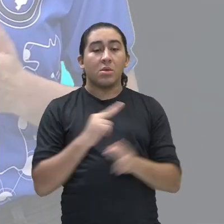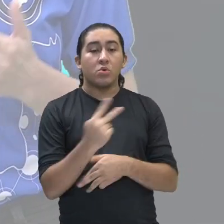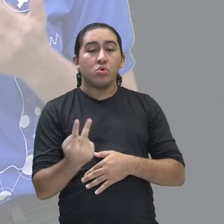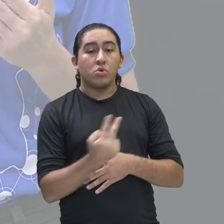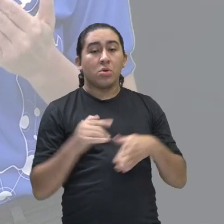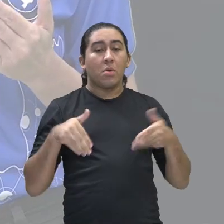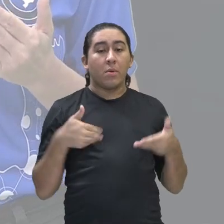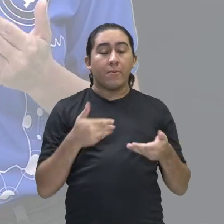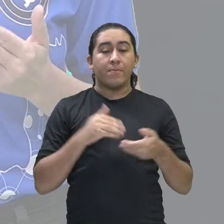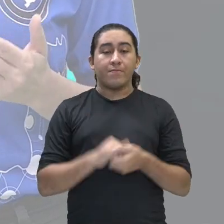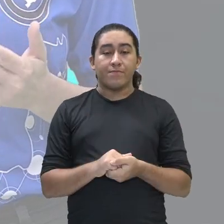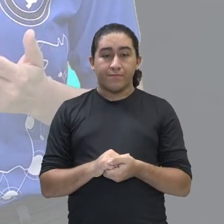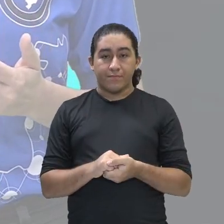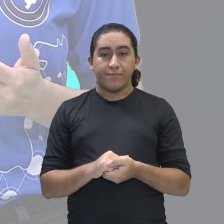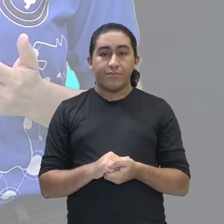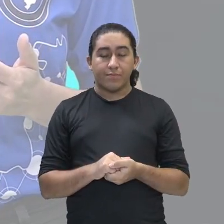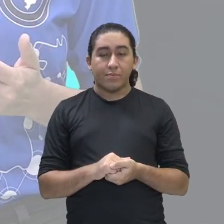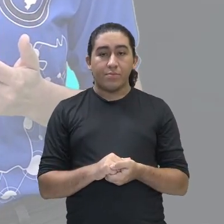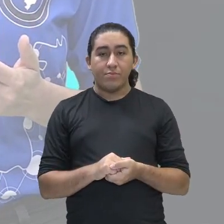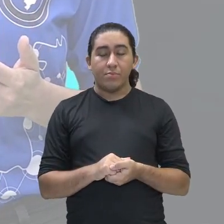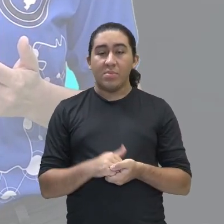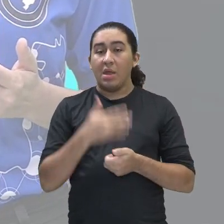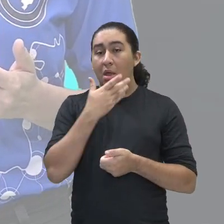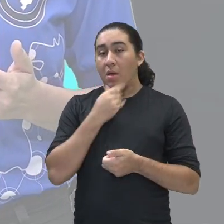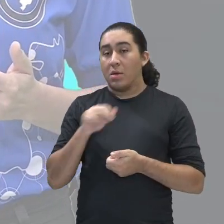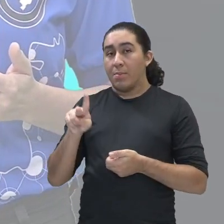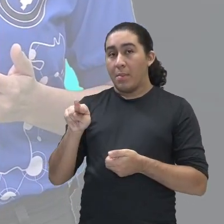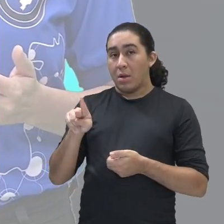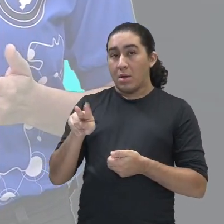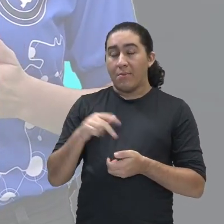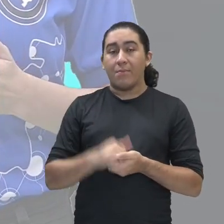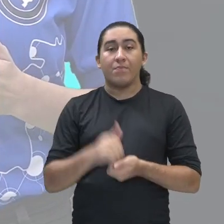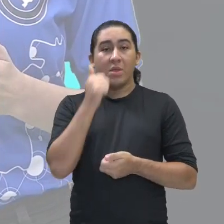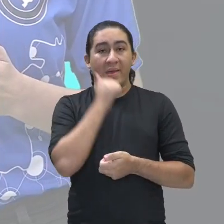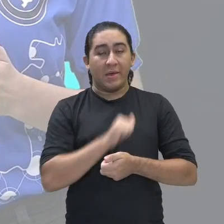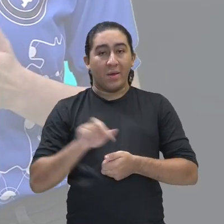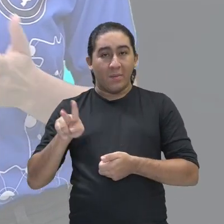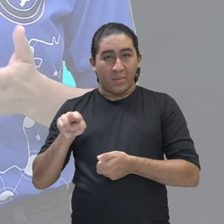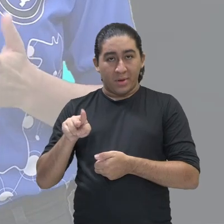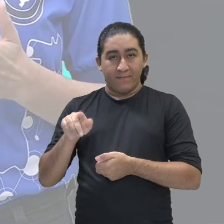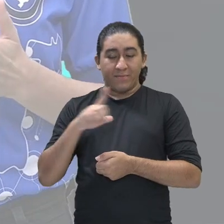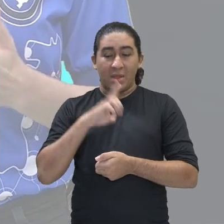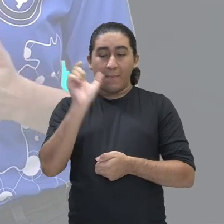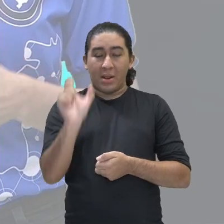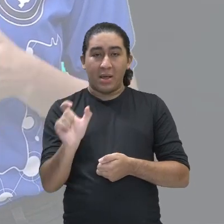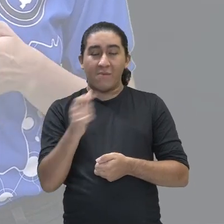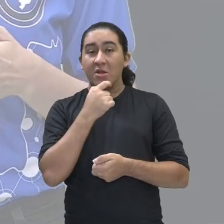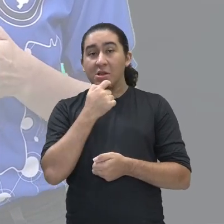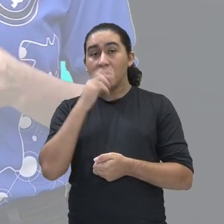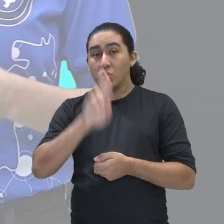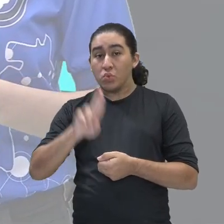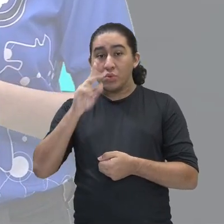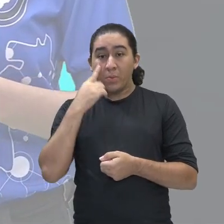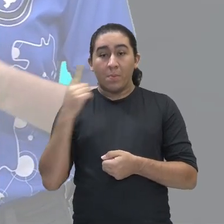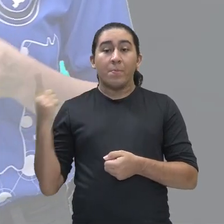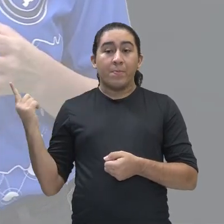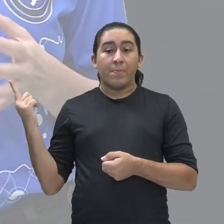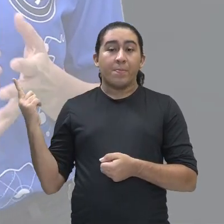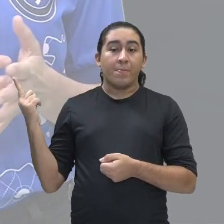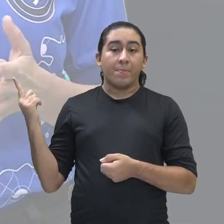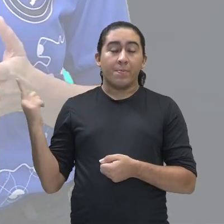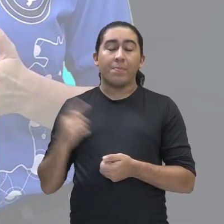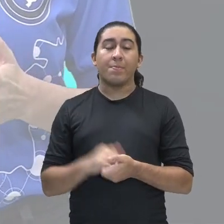ou prima, que é a mesma palavra, tá? Ah, essa é minha prima, esse é meu primo, é a mesma palavra em inglês. É a palavra cousin.